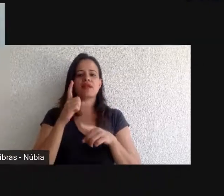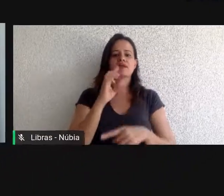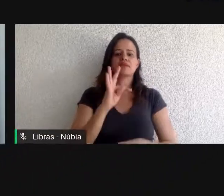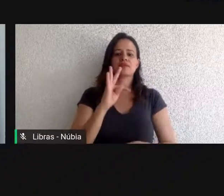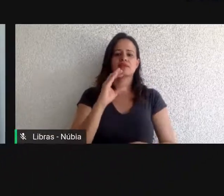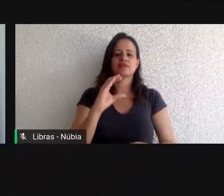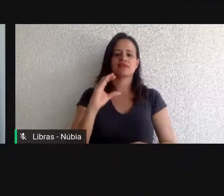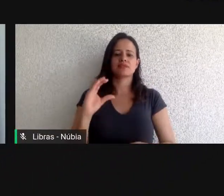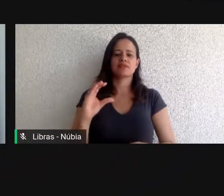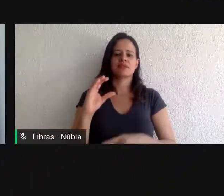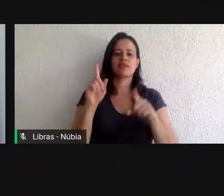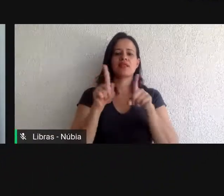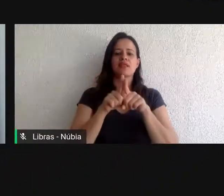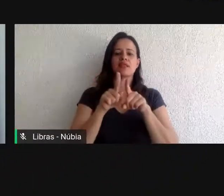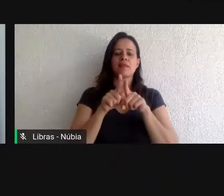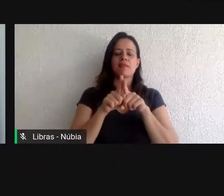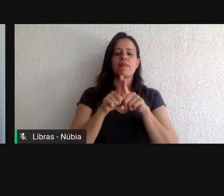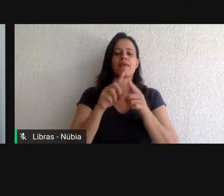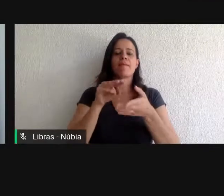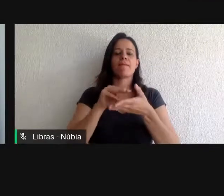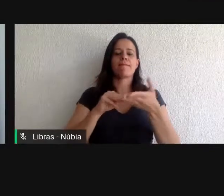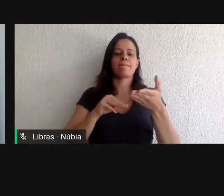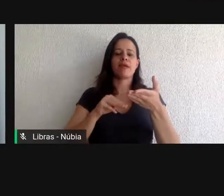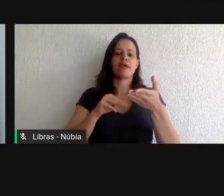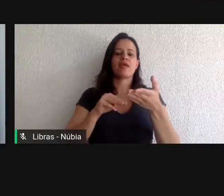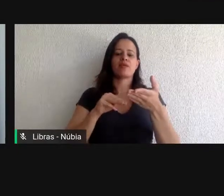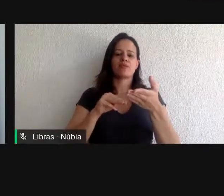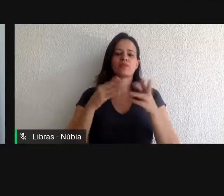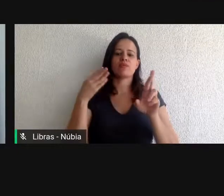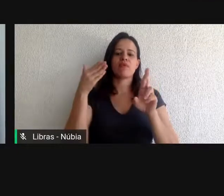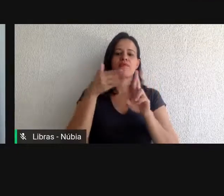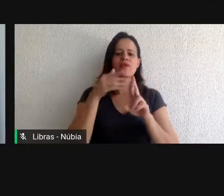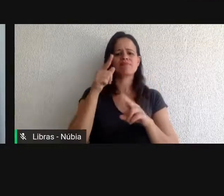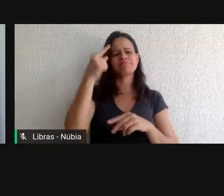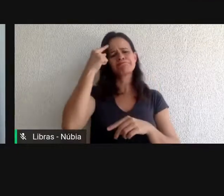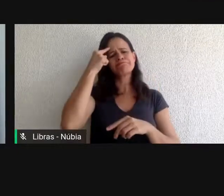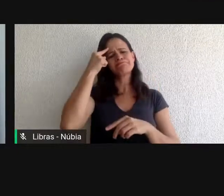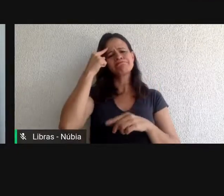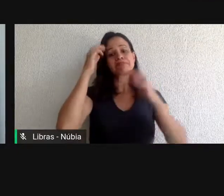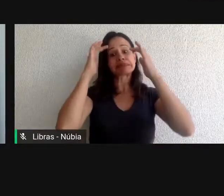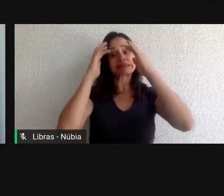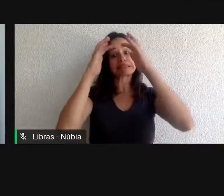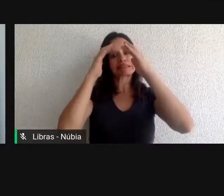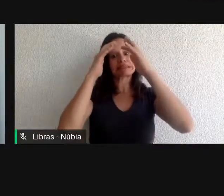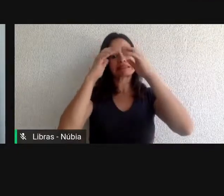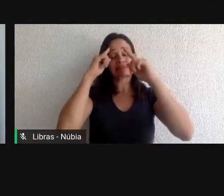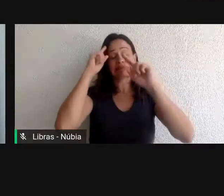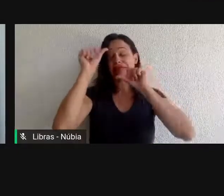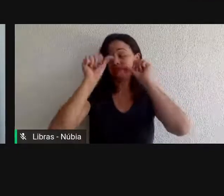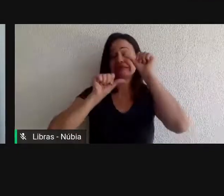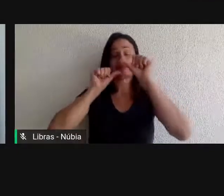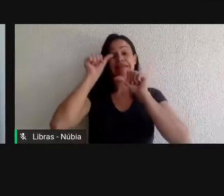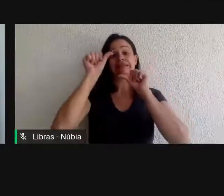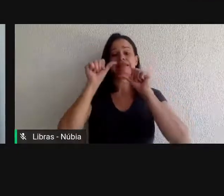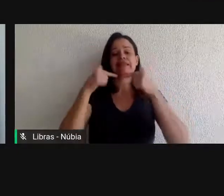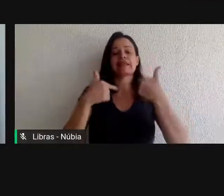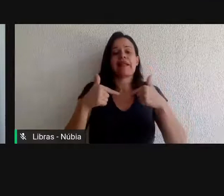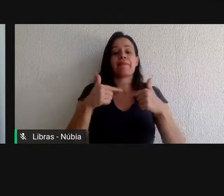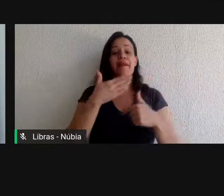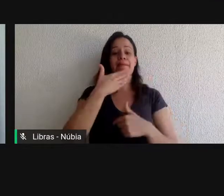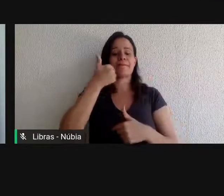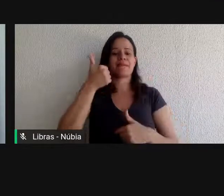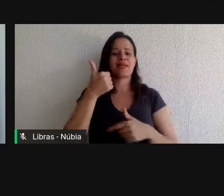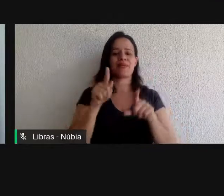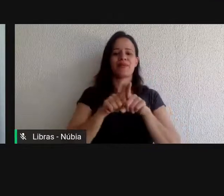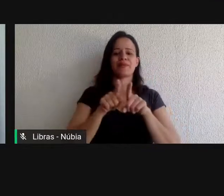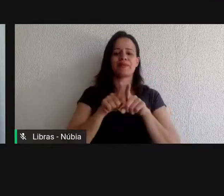Depois de passar por métodos inferenciais, você muda, né? A tua cabeça, o cérebro dá uma turbinada e você trabalha bem melhor. Então,